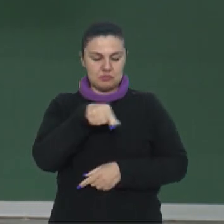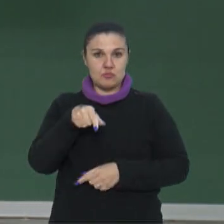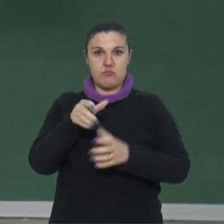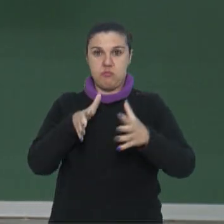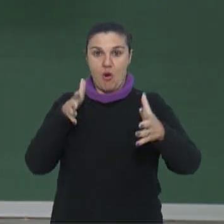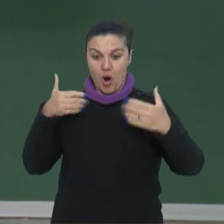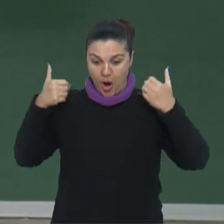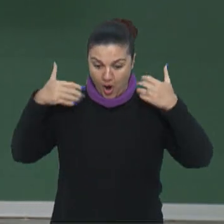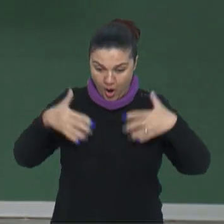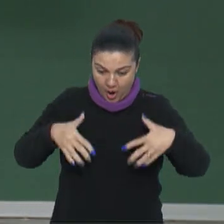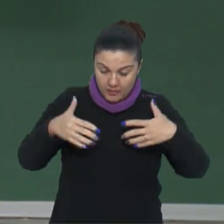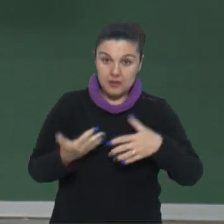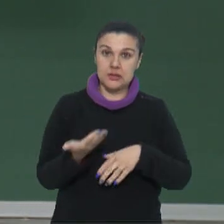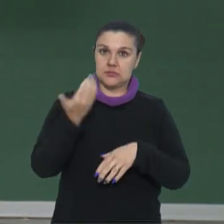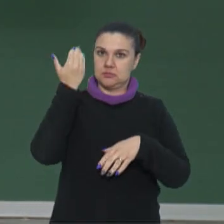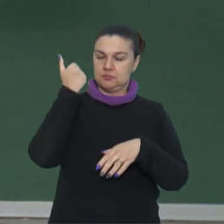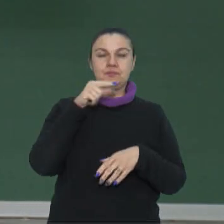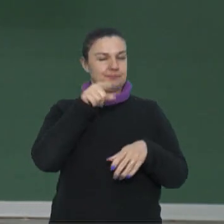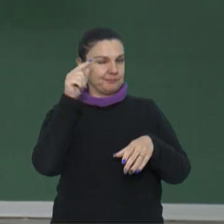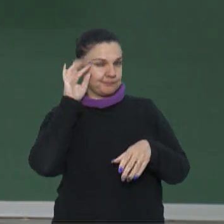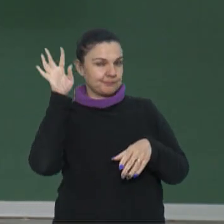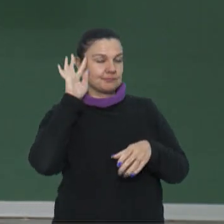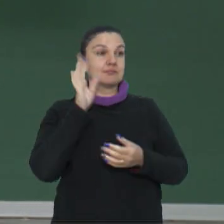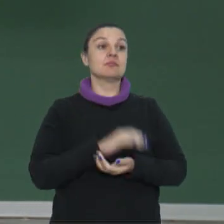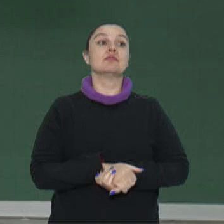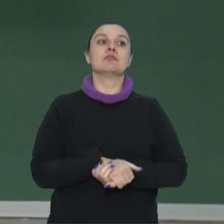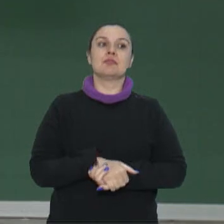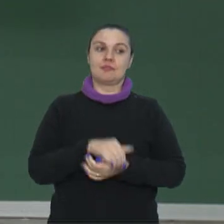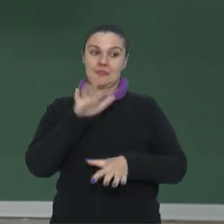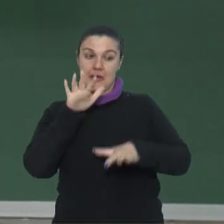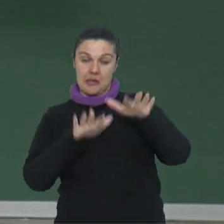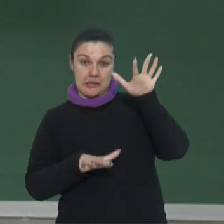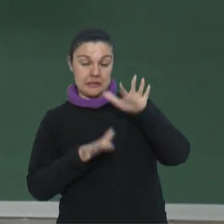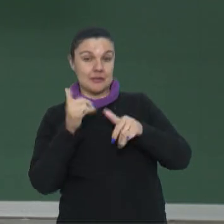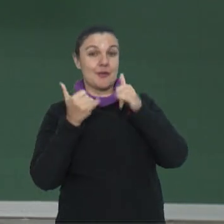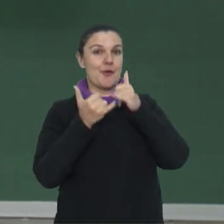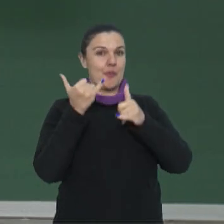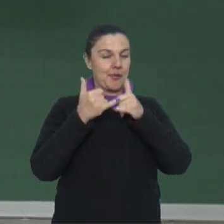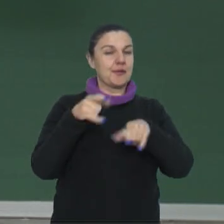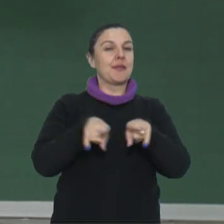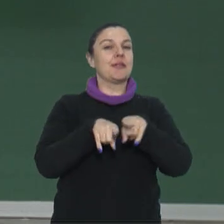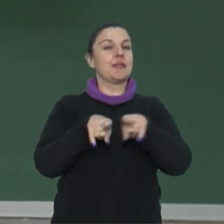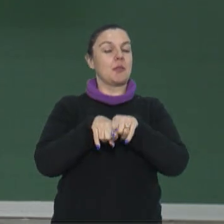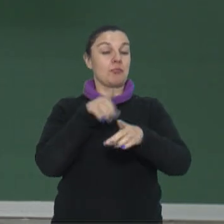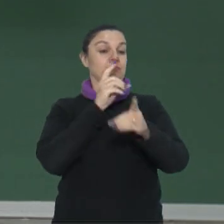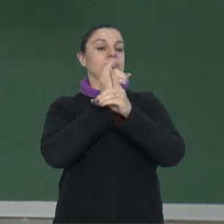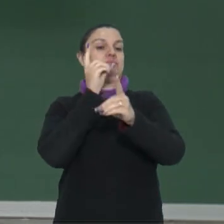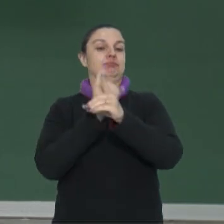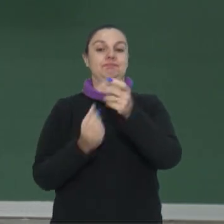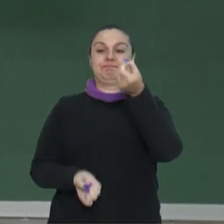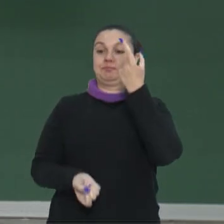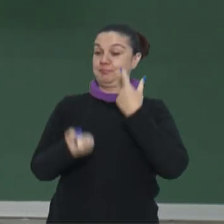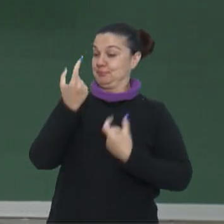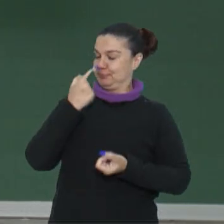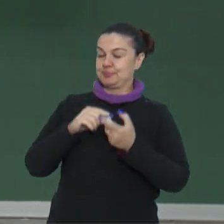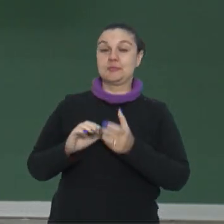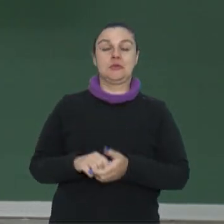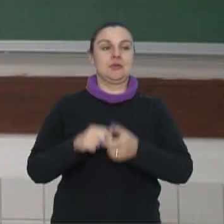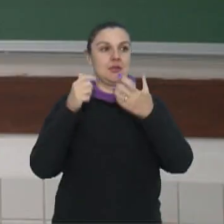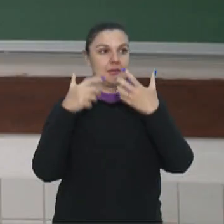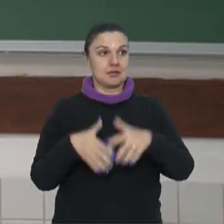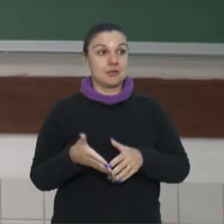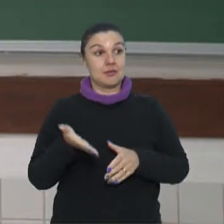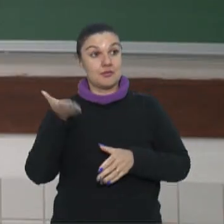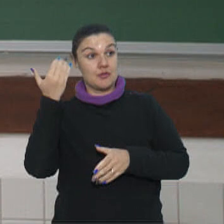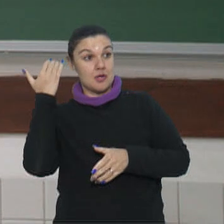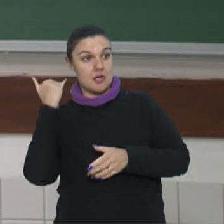super achado arqueológico. Você já imaginou essa cena? Mais ou menos semelhante a outros tantos achados, como nós já comentamos, né? Como